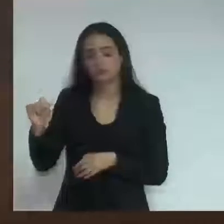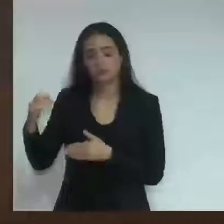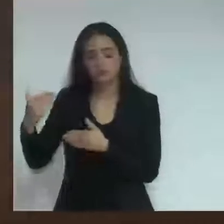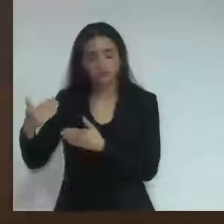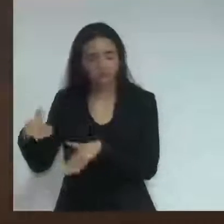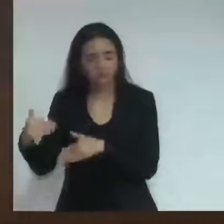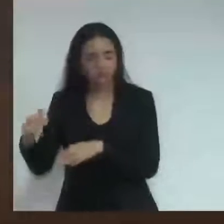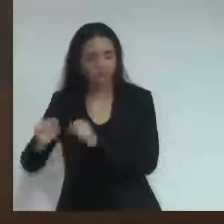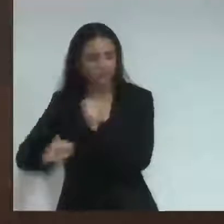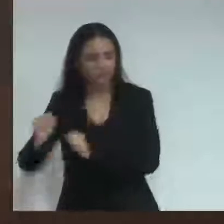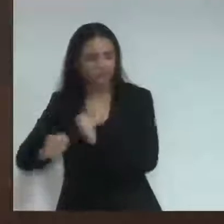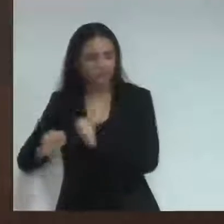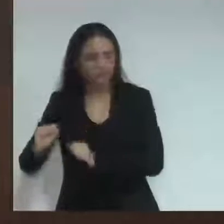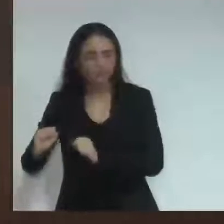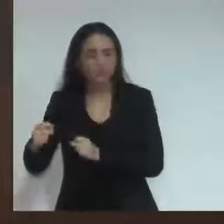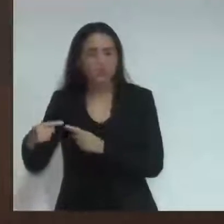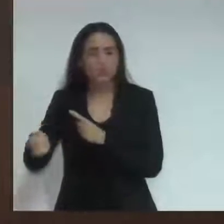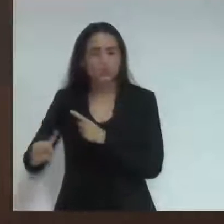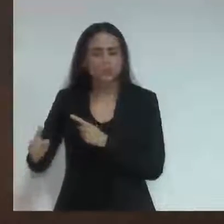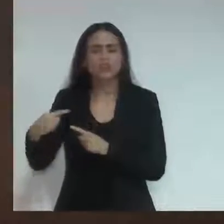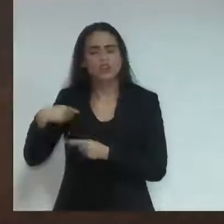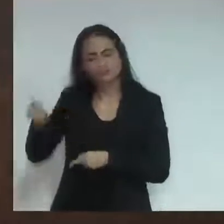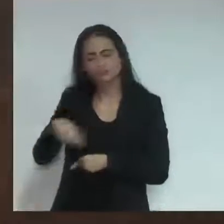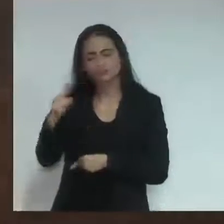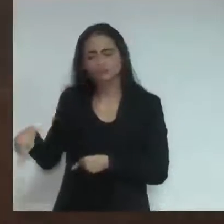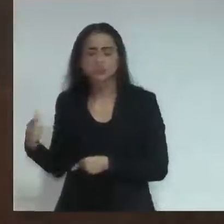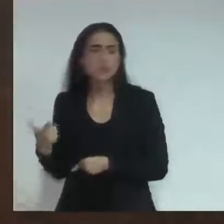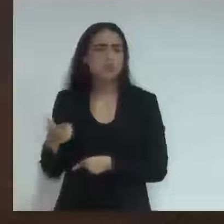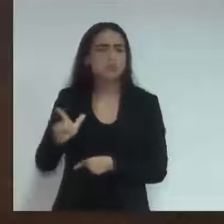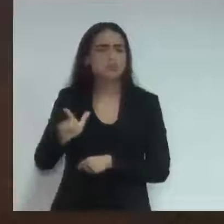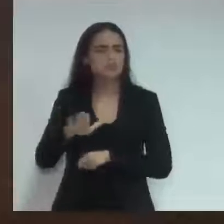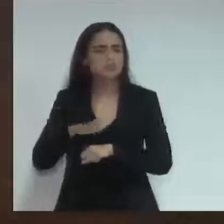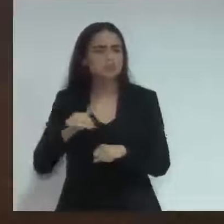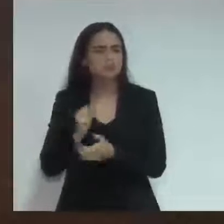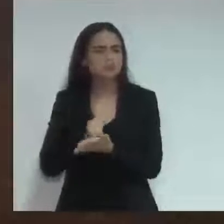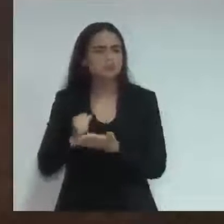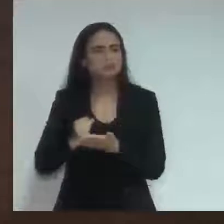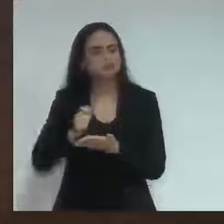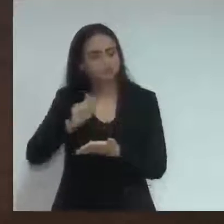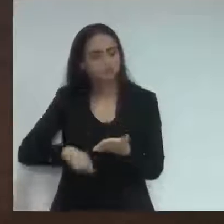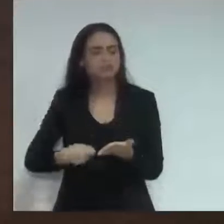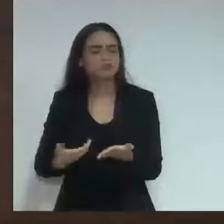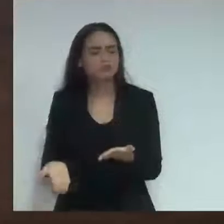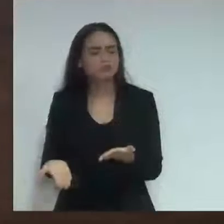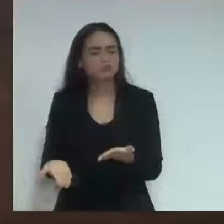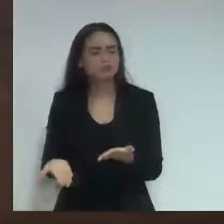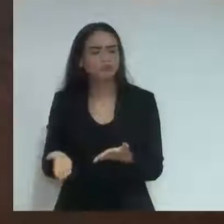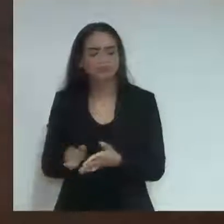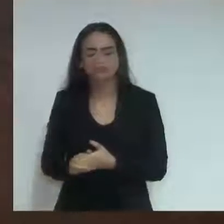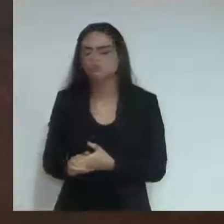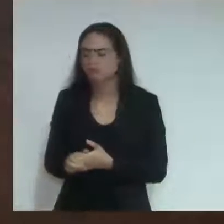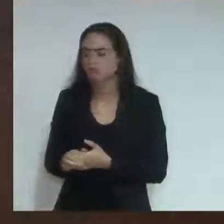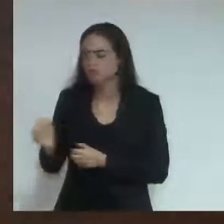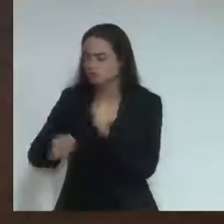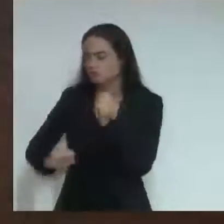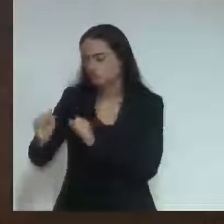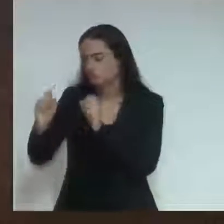algum. Transferimos para uma outra. E entendeu? A empresa foi conversar com o promotor e, na